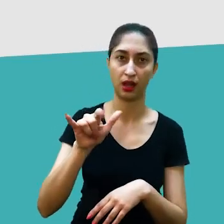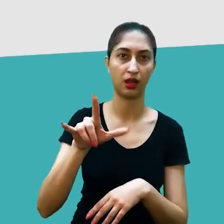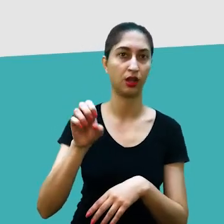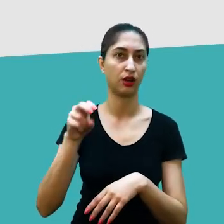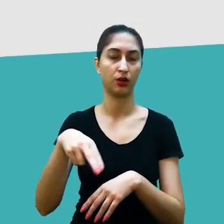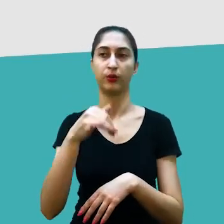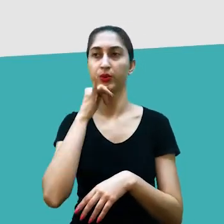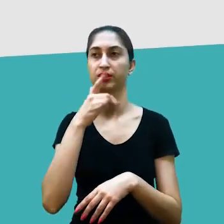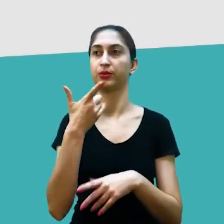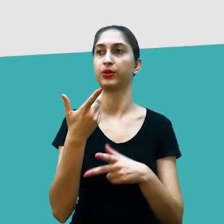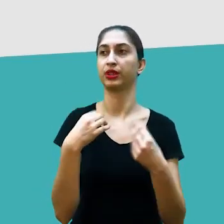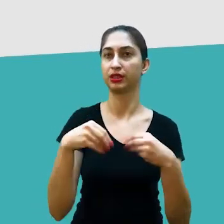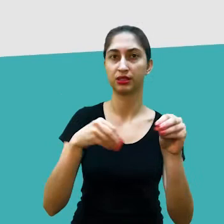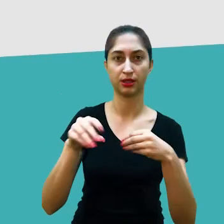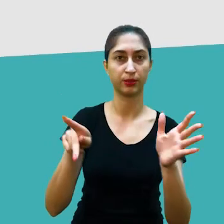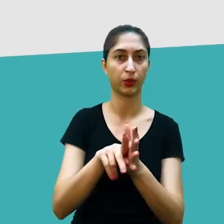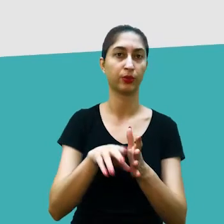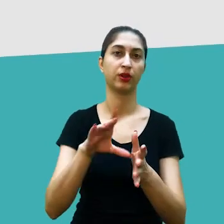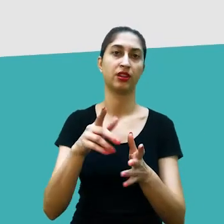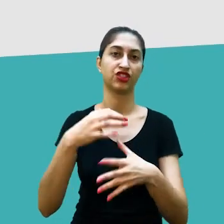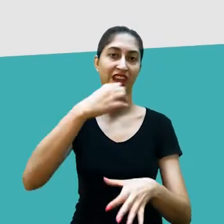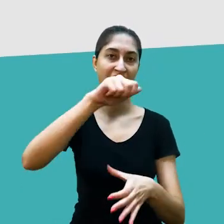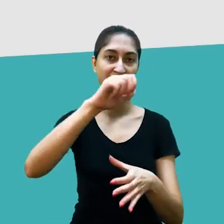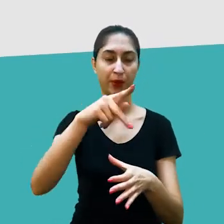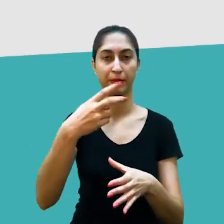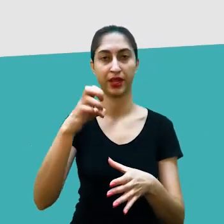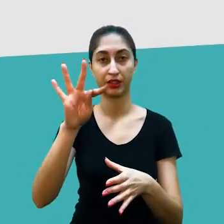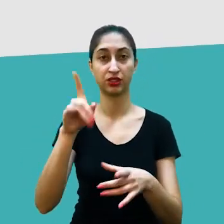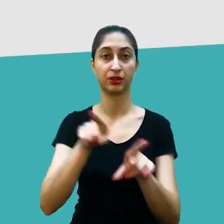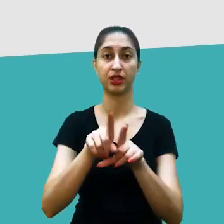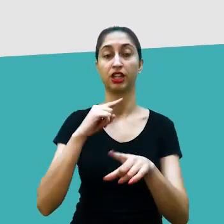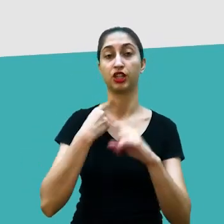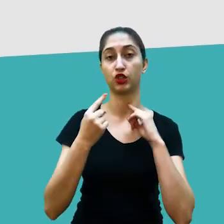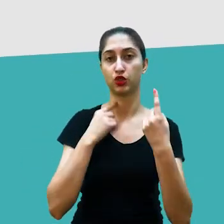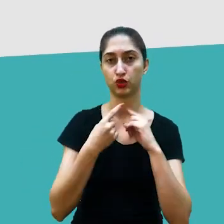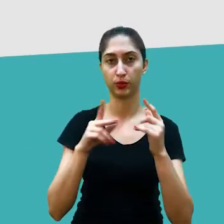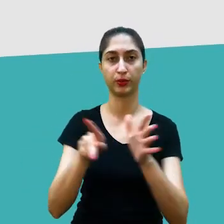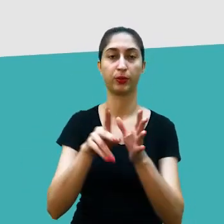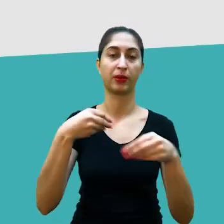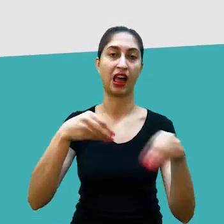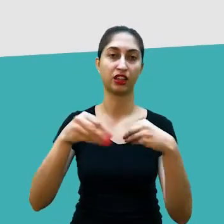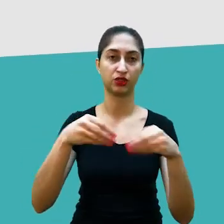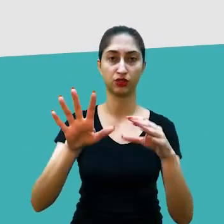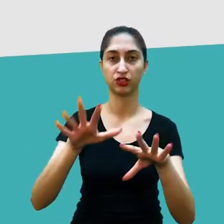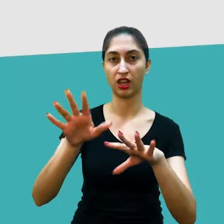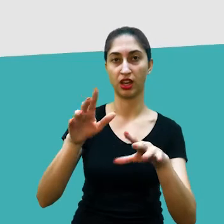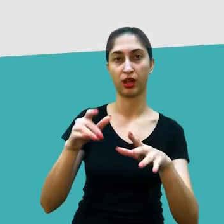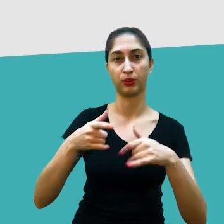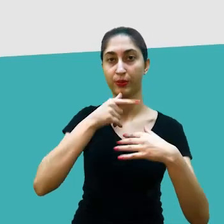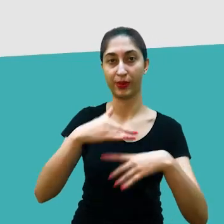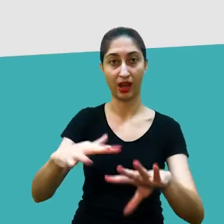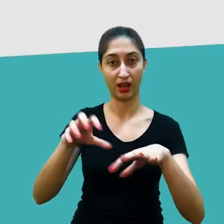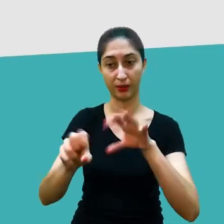de garrafas PET, tecidos, materiais que são feitos através de lixo plástico retirado do oceano.